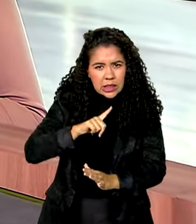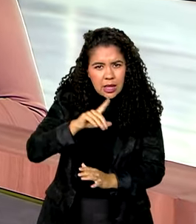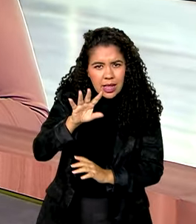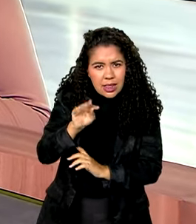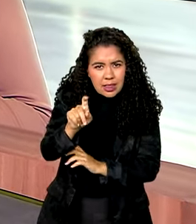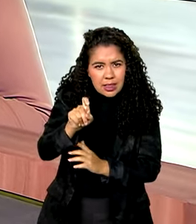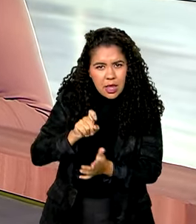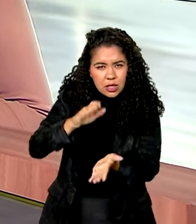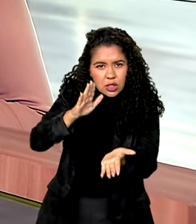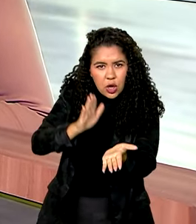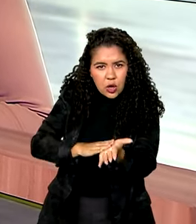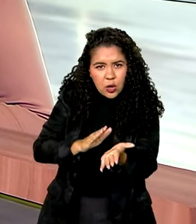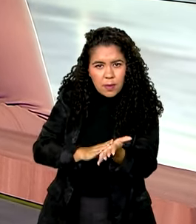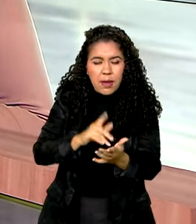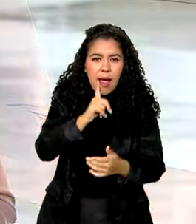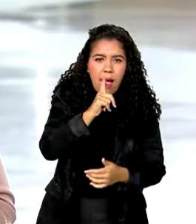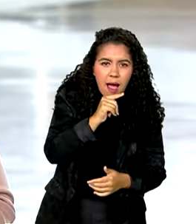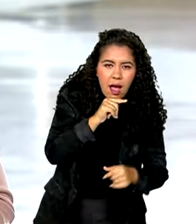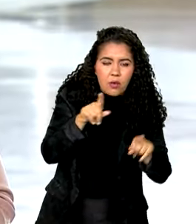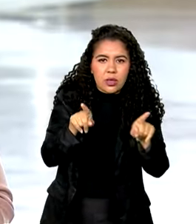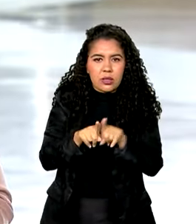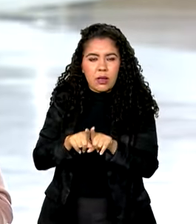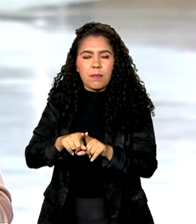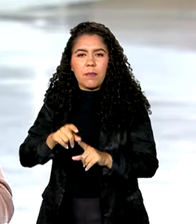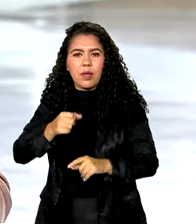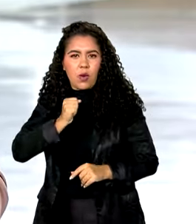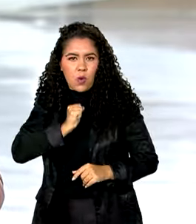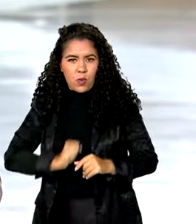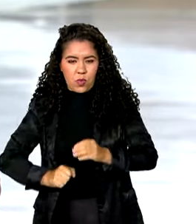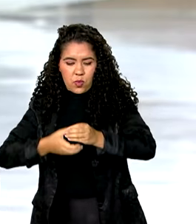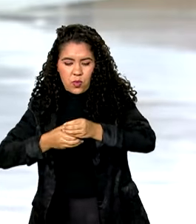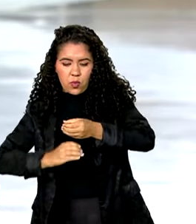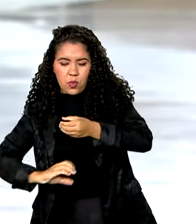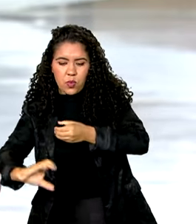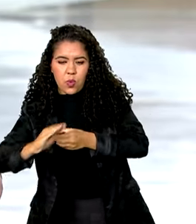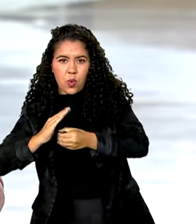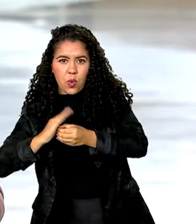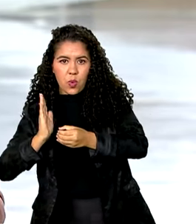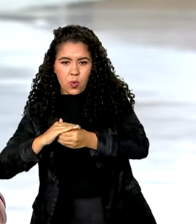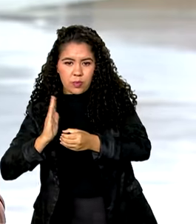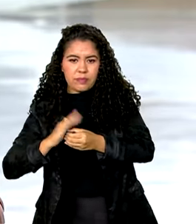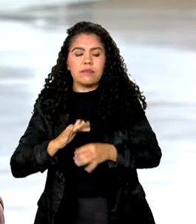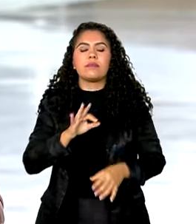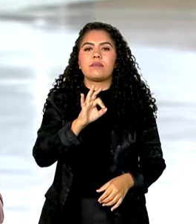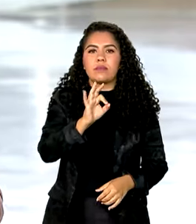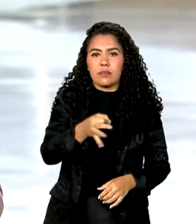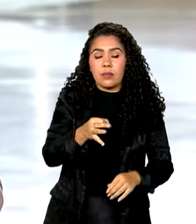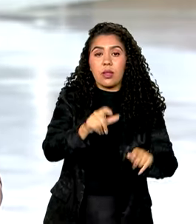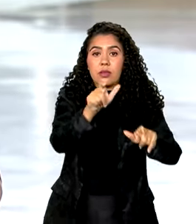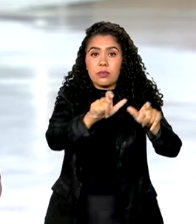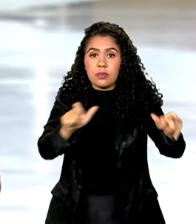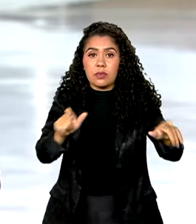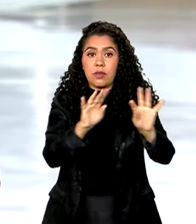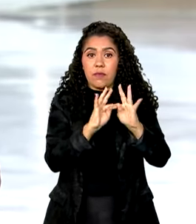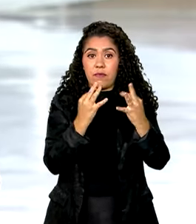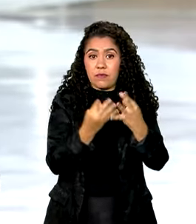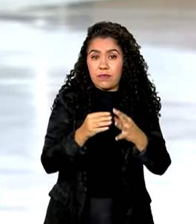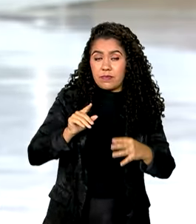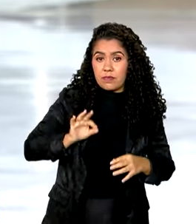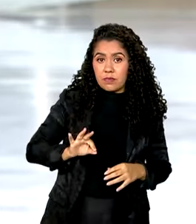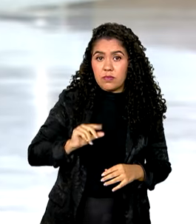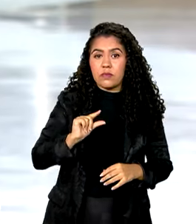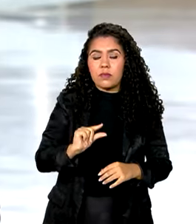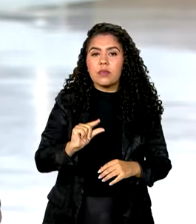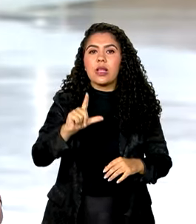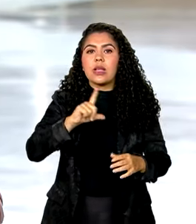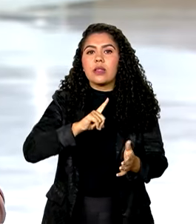esgoto, é isso? Oi, Vanessa, bom dia para você, bom dia a todos que nos acompanham. É isso mesmo, as famílias de baixa renda de todo o país vão ter direito a